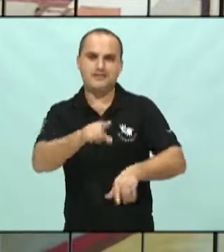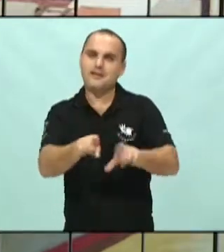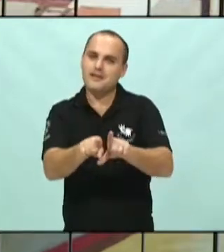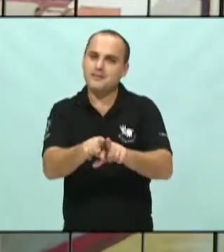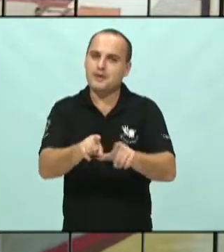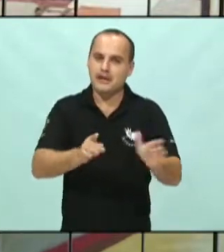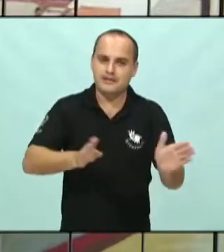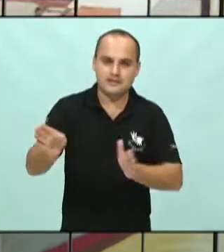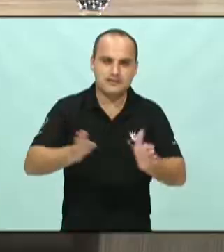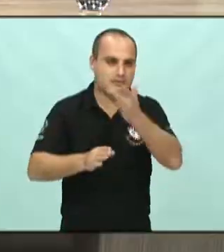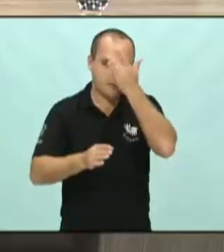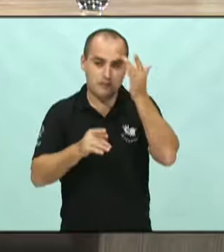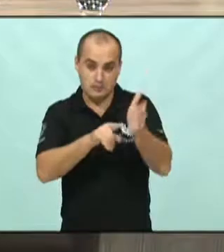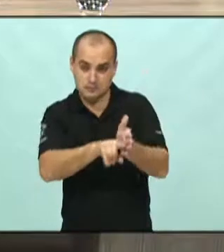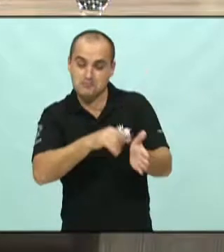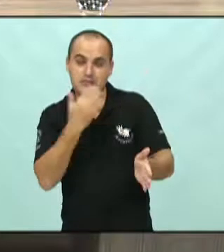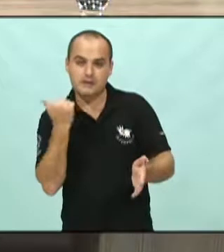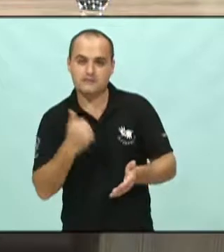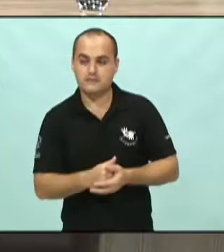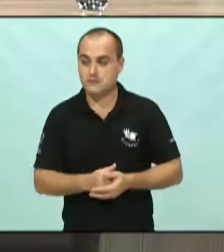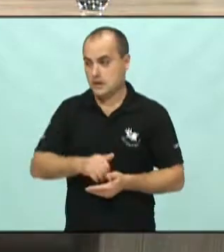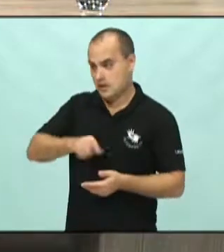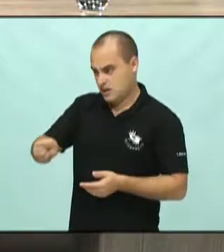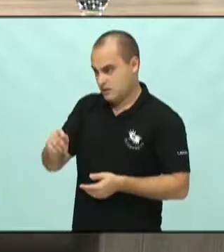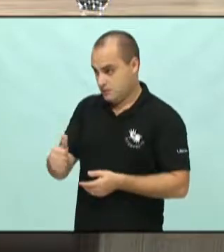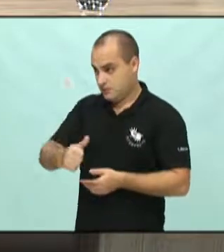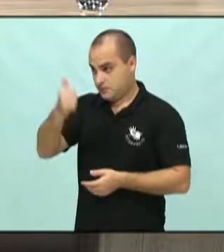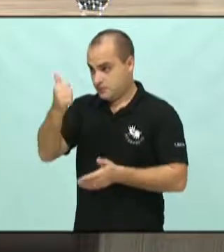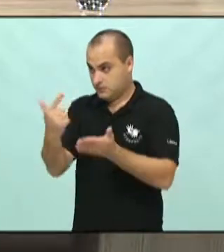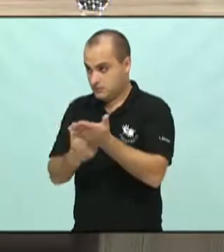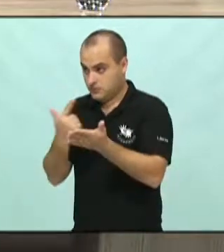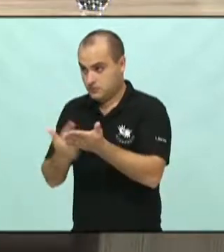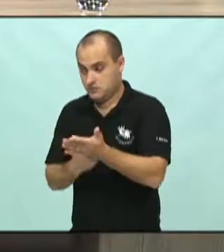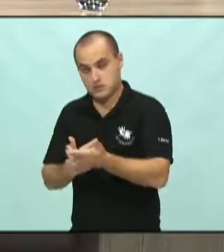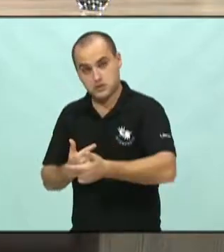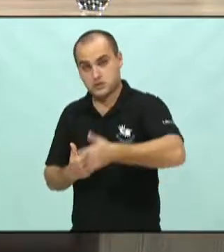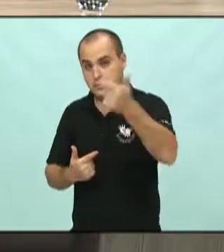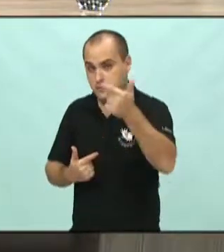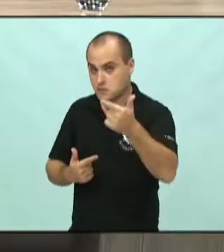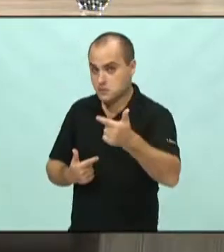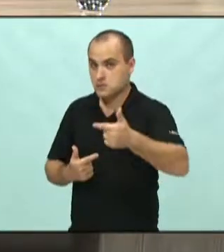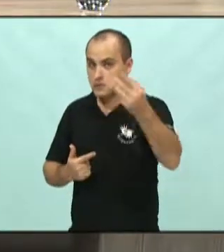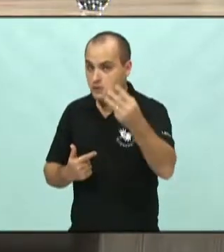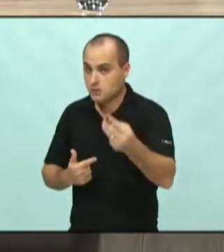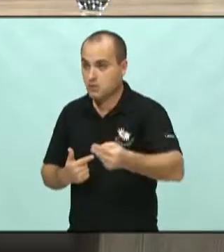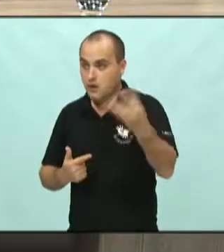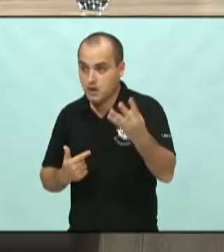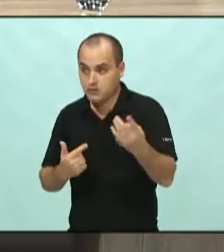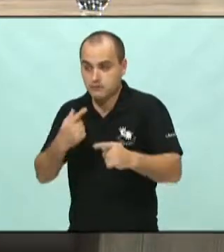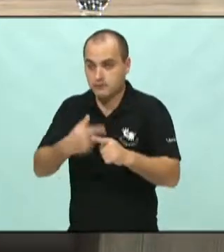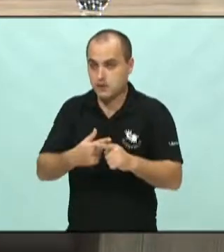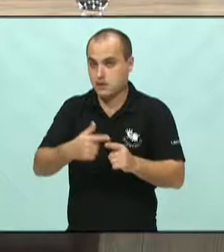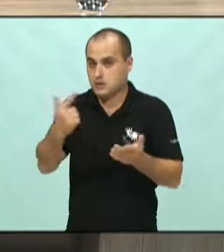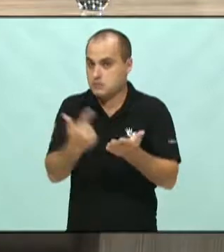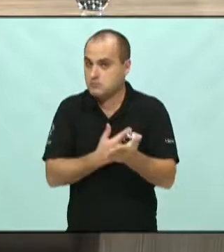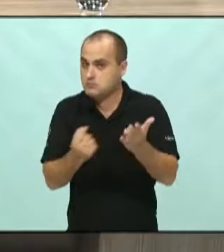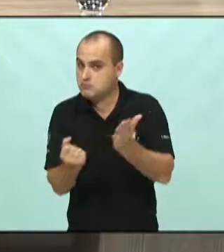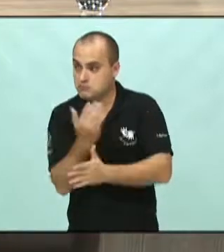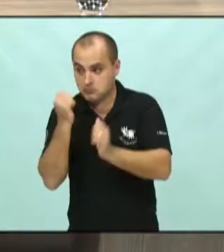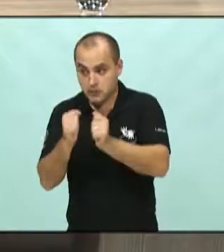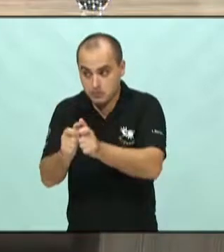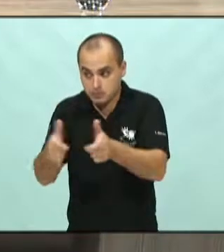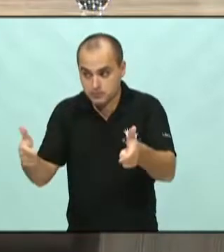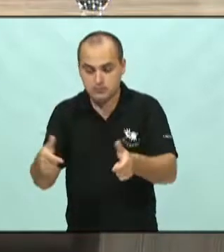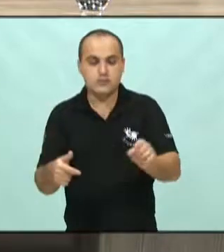também para as pessoas pesquisarem. Então, e essa é uma primeira edição, nada impede que numa segunda, terceira, quarta edição possa dar uma ampliadinha. Com certeza,